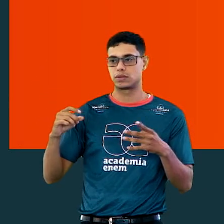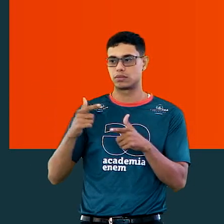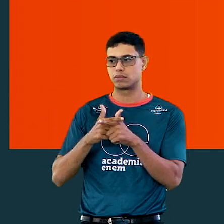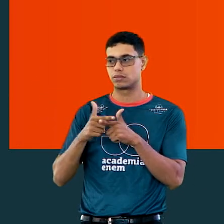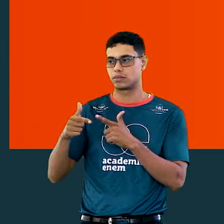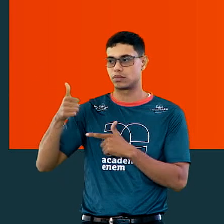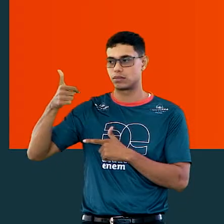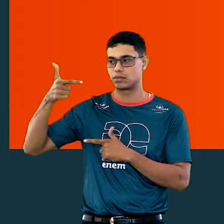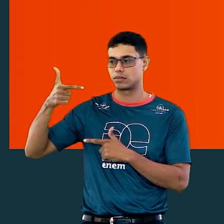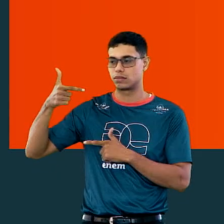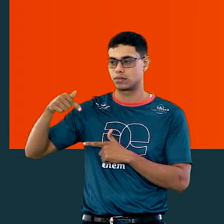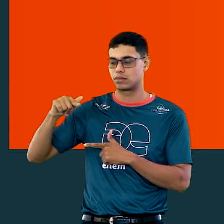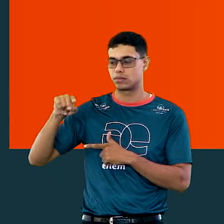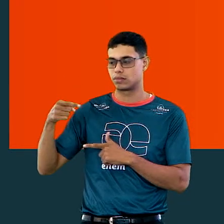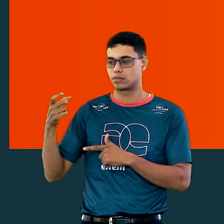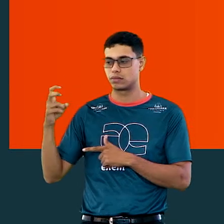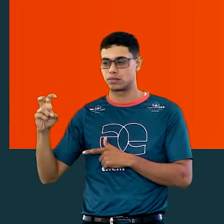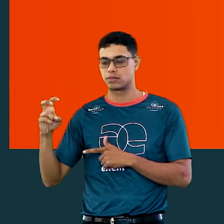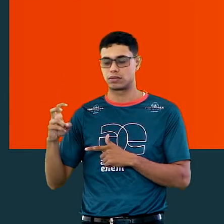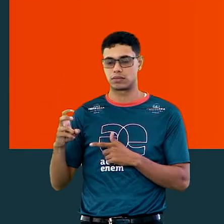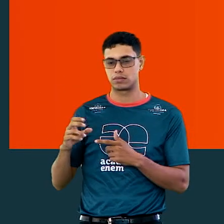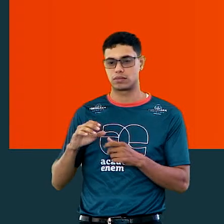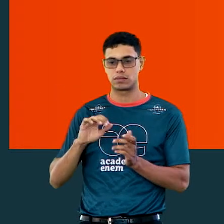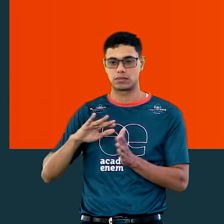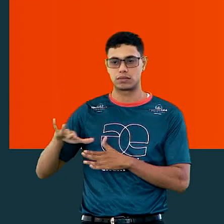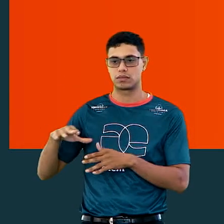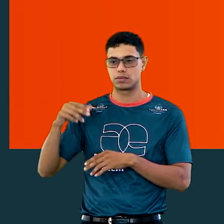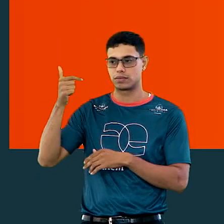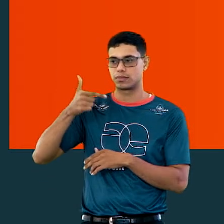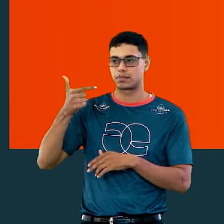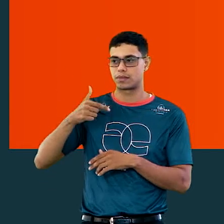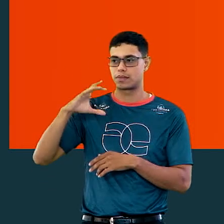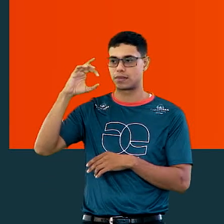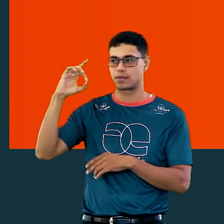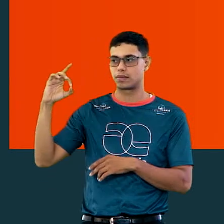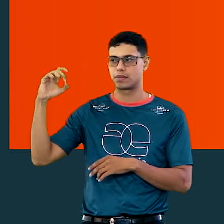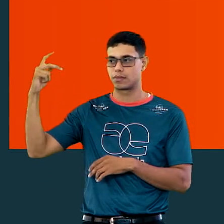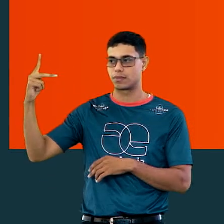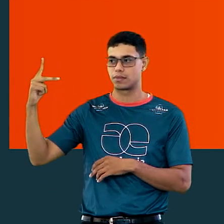127,5. Fazendo a segunda, DDP, bora?